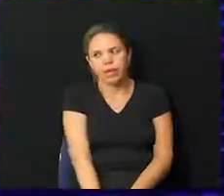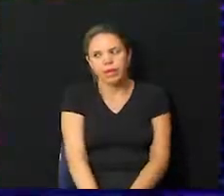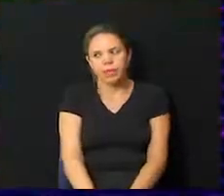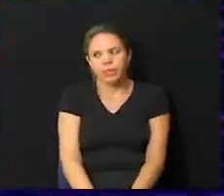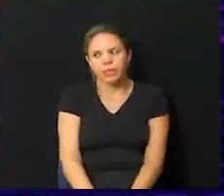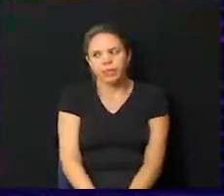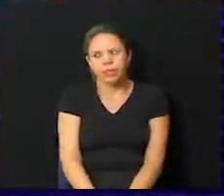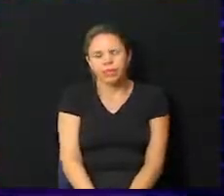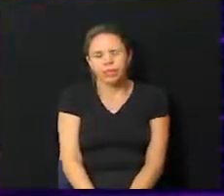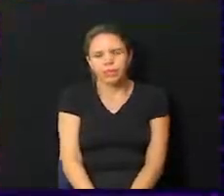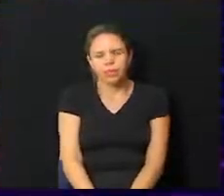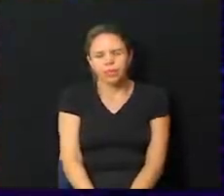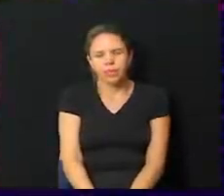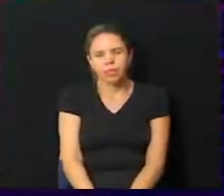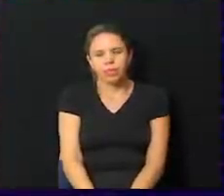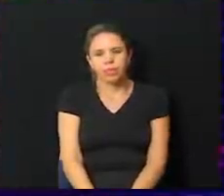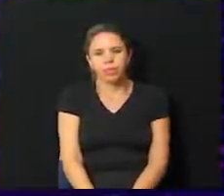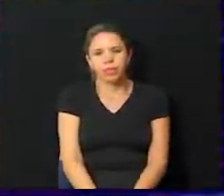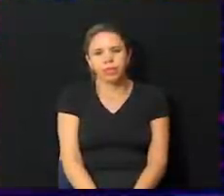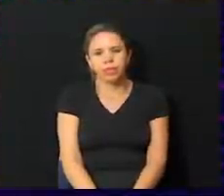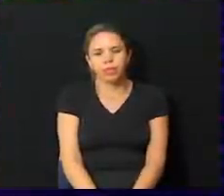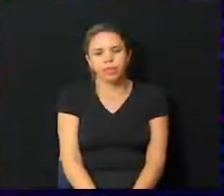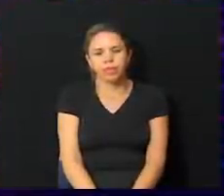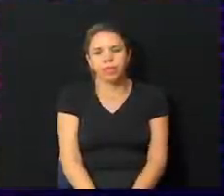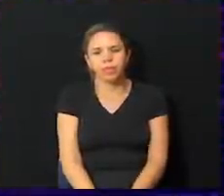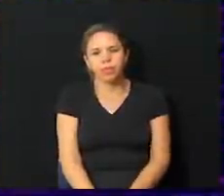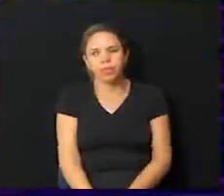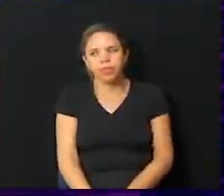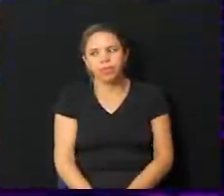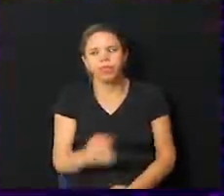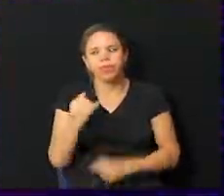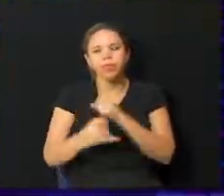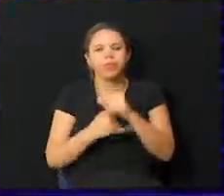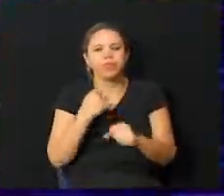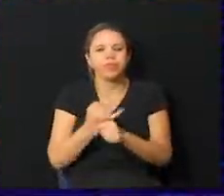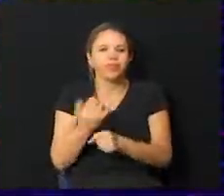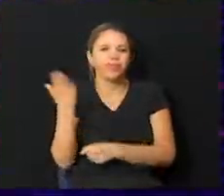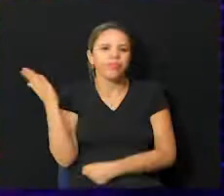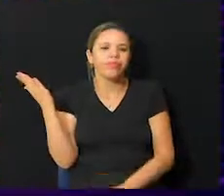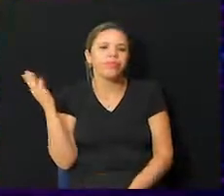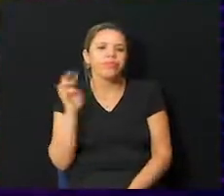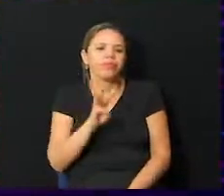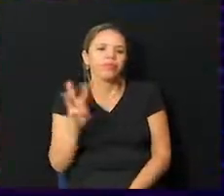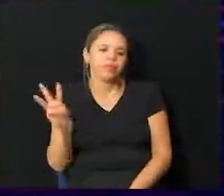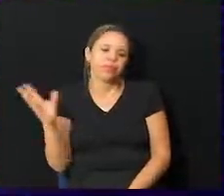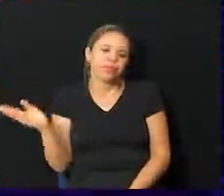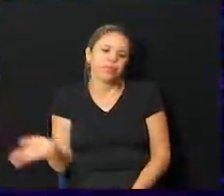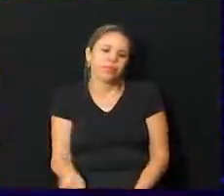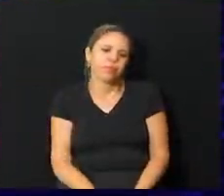@driolive.art, arte temudo, né? E o meu site,